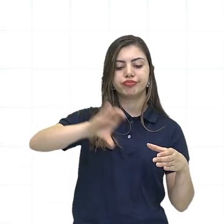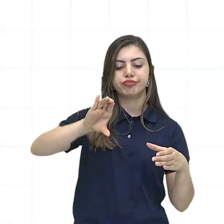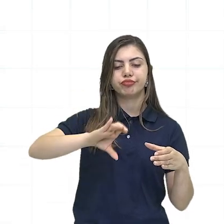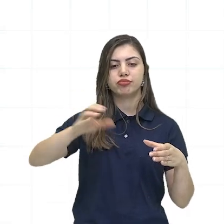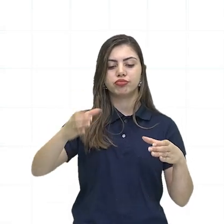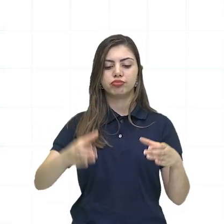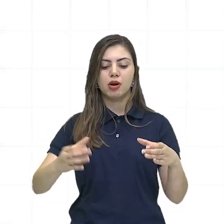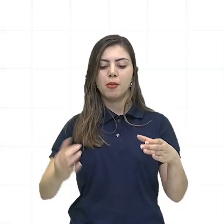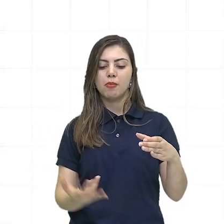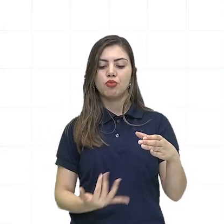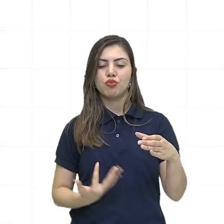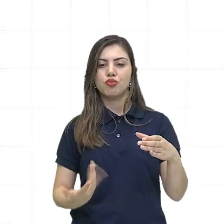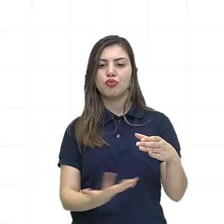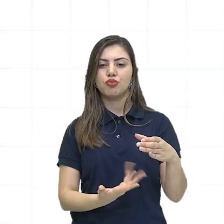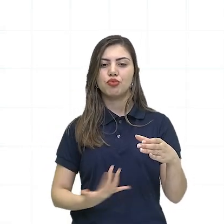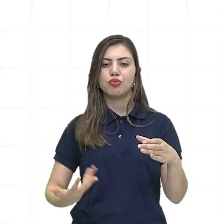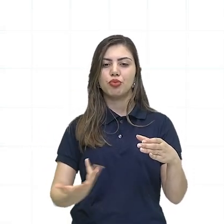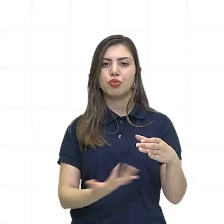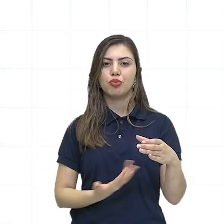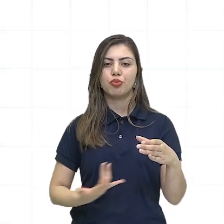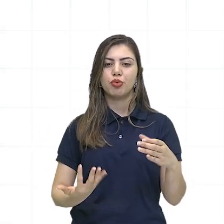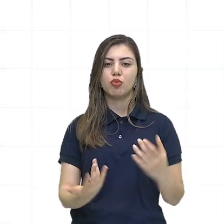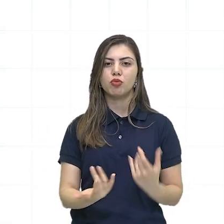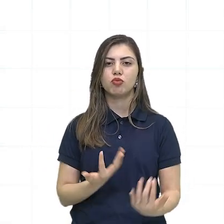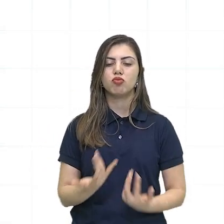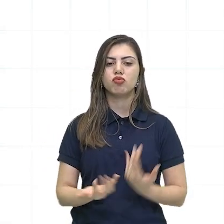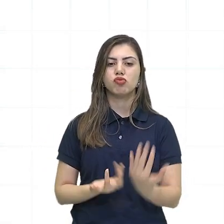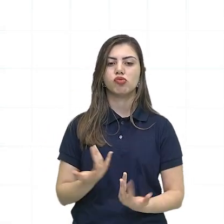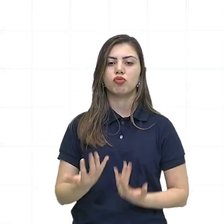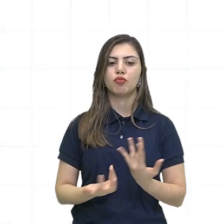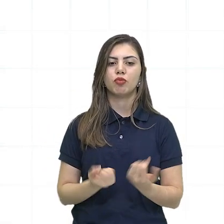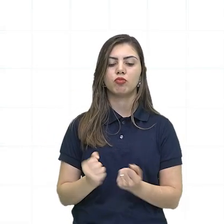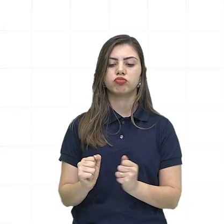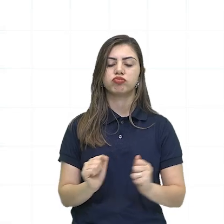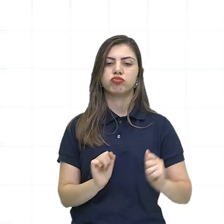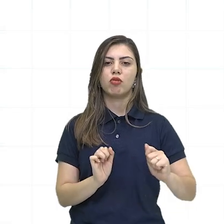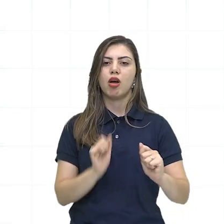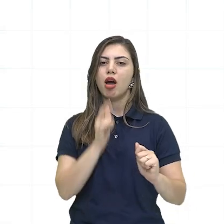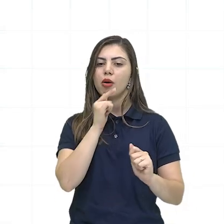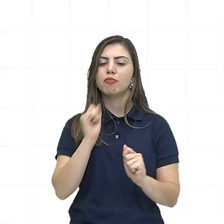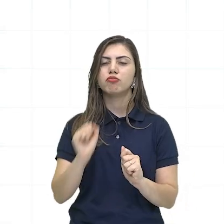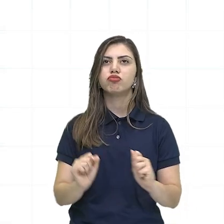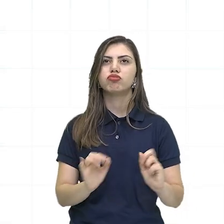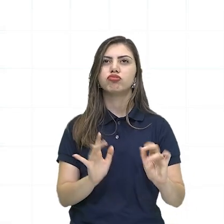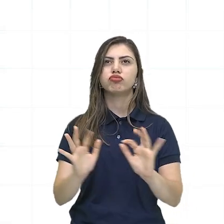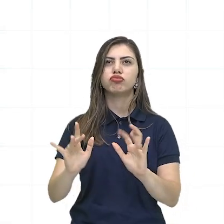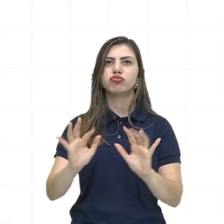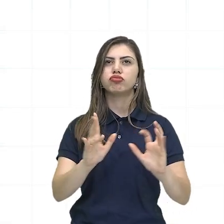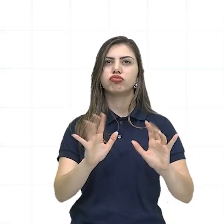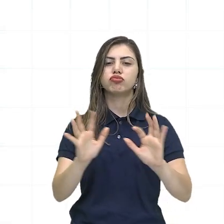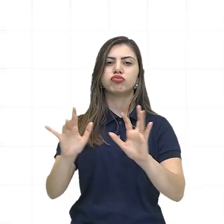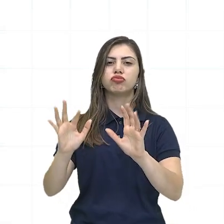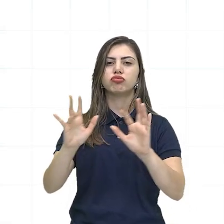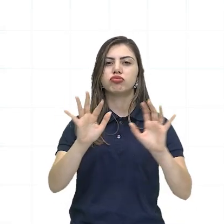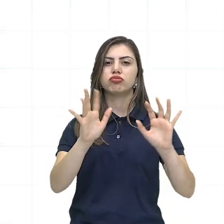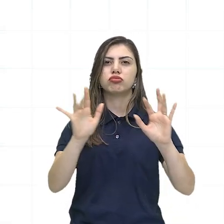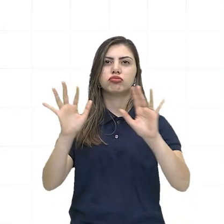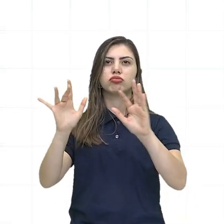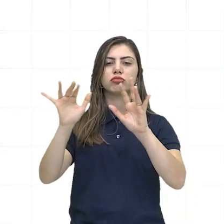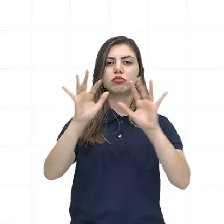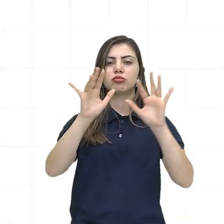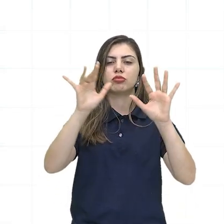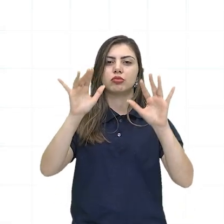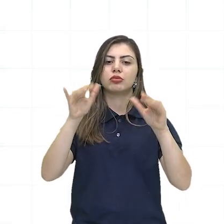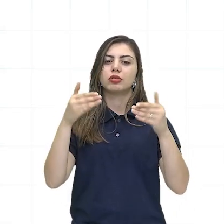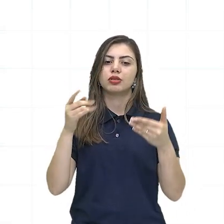ela chega a um ponto em que as bolhas começam a se formar e subir até a superfície. Essa mudança